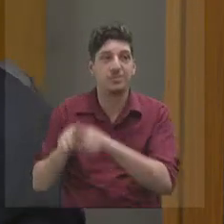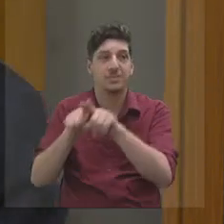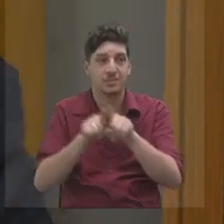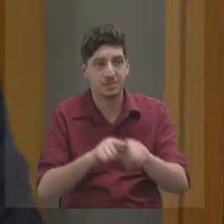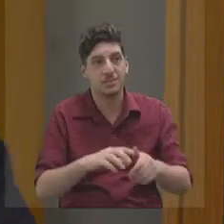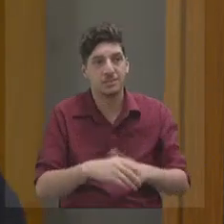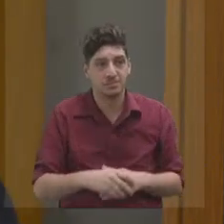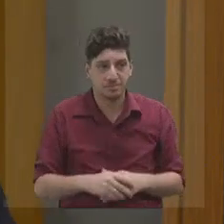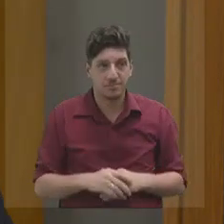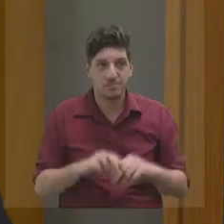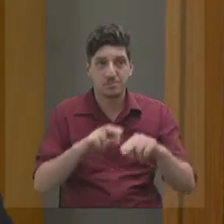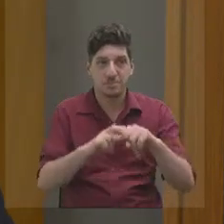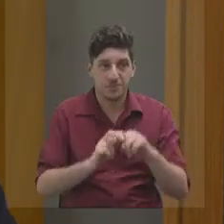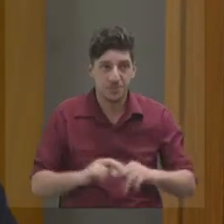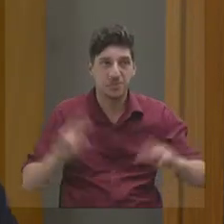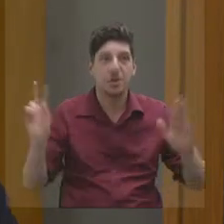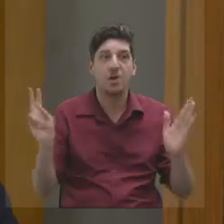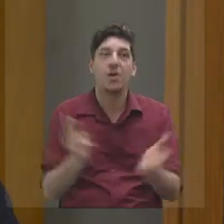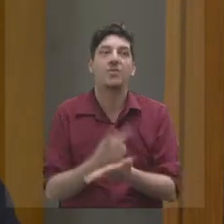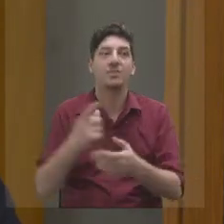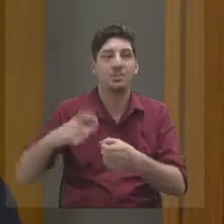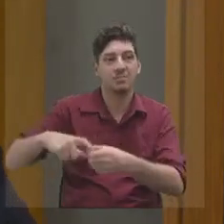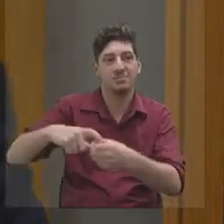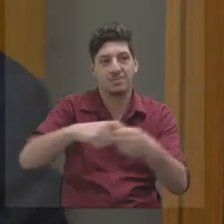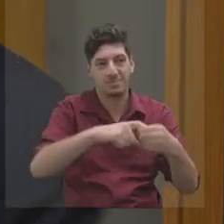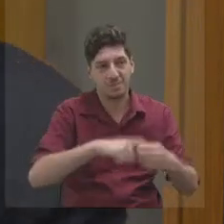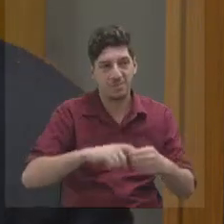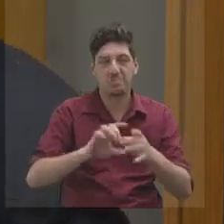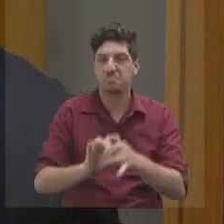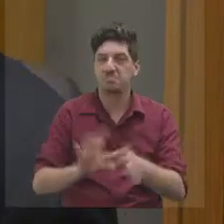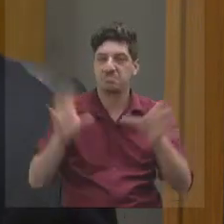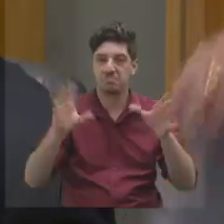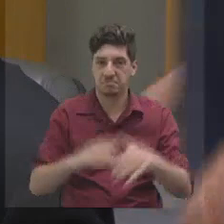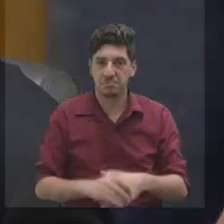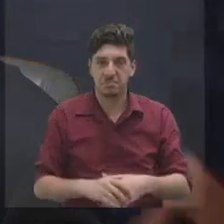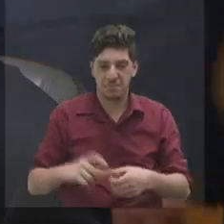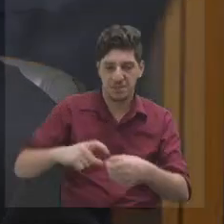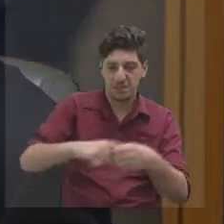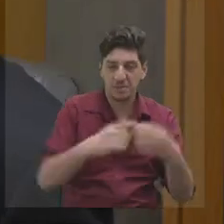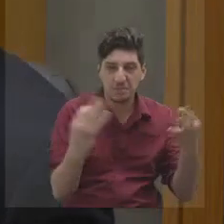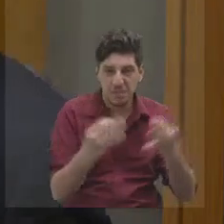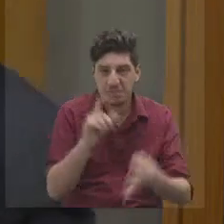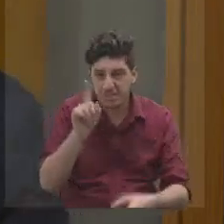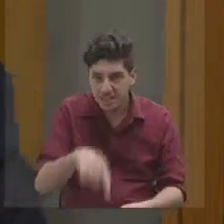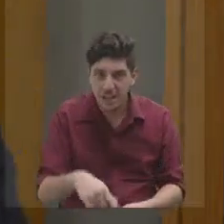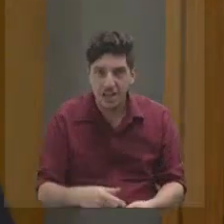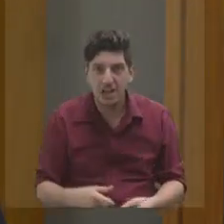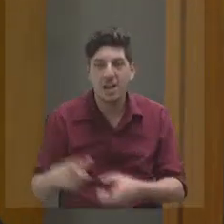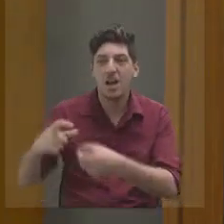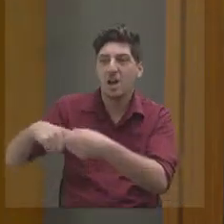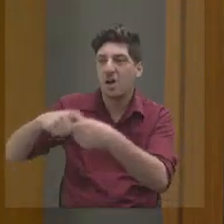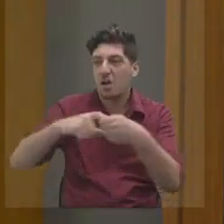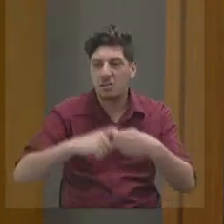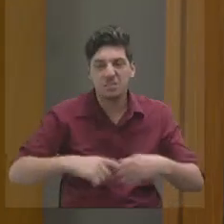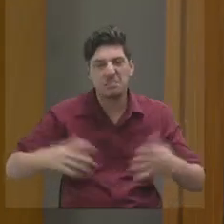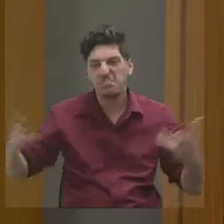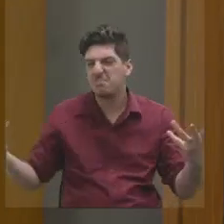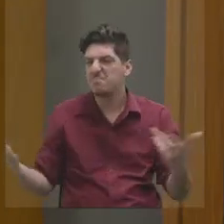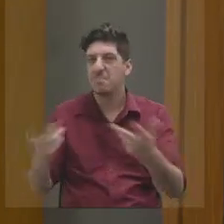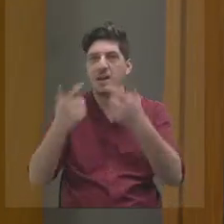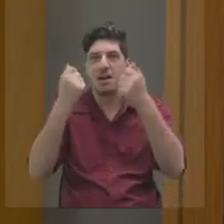por isso aconteceram as concessões são as melhores são as concessões perfeitas